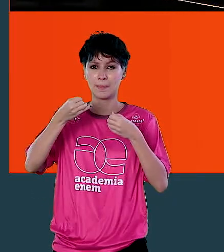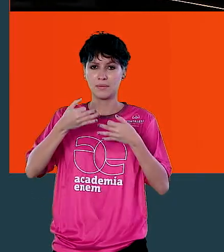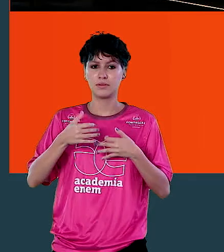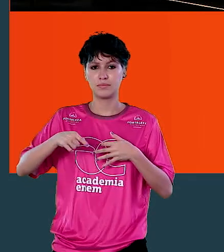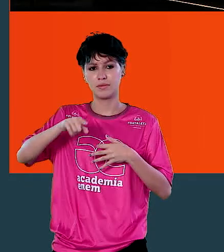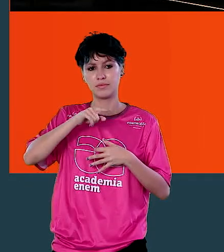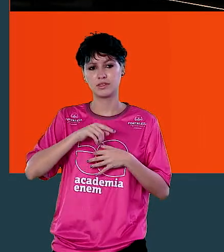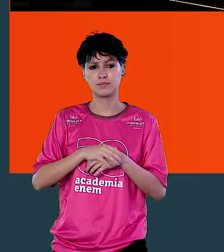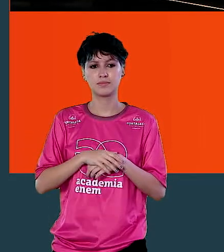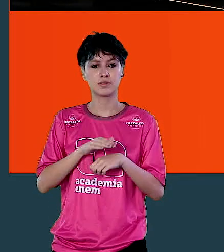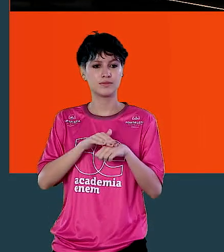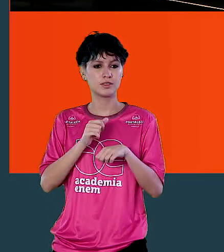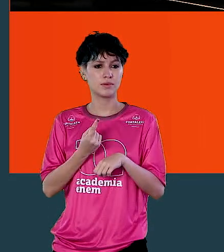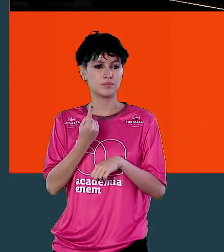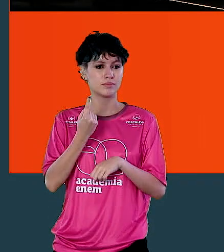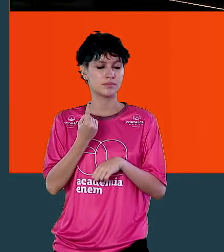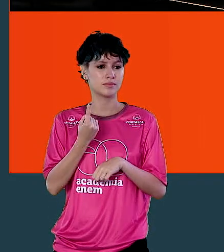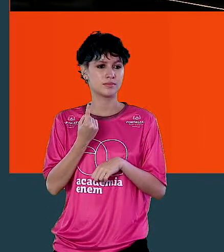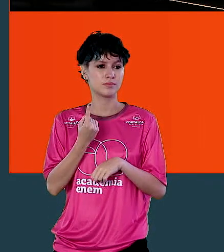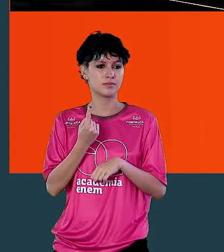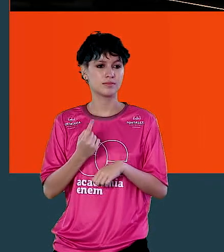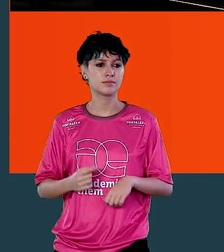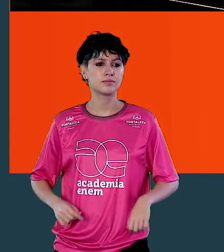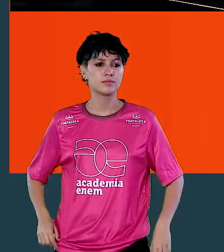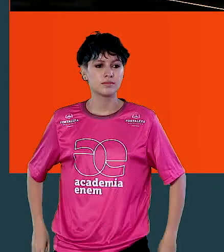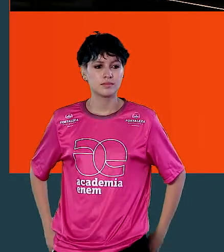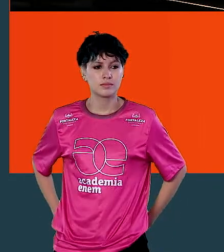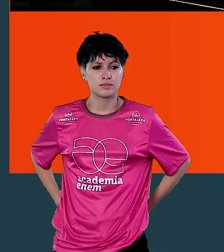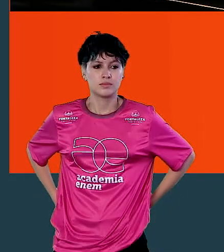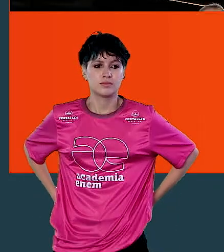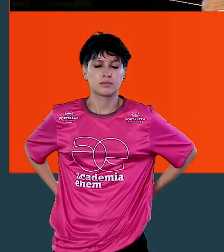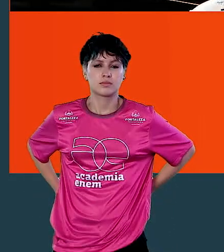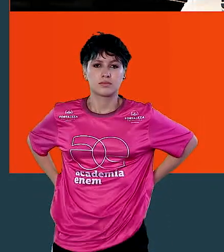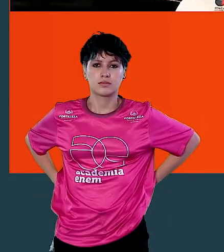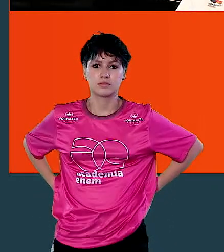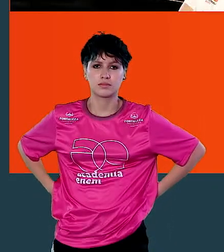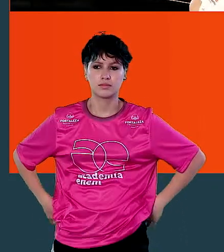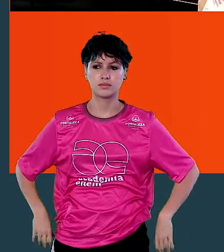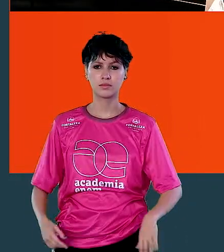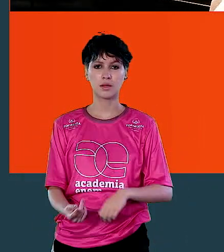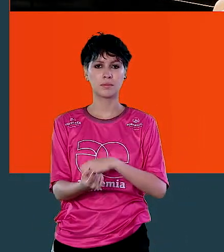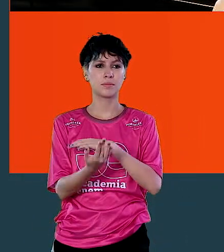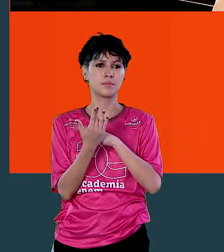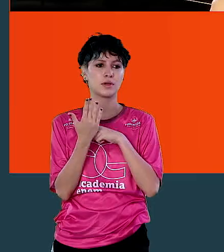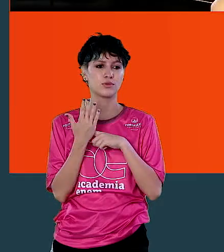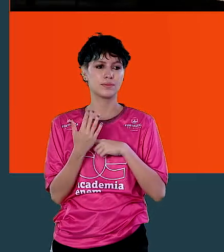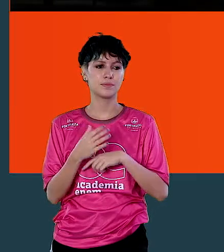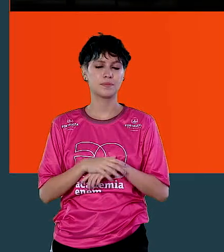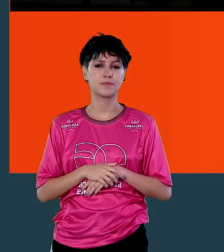Tu pode vir aqui? Me ajuda aqui. Sobe aqui, cara, por favor.